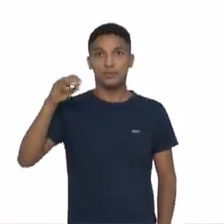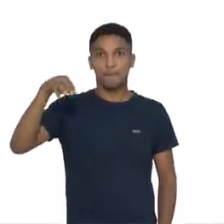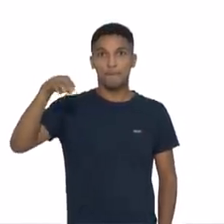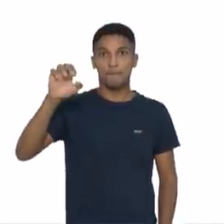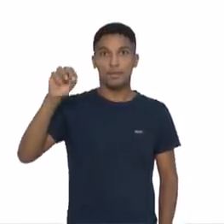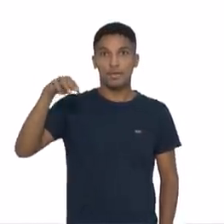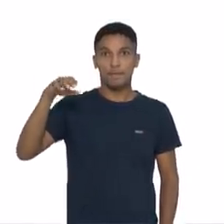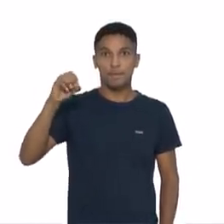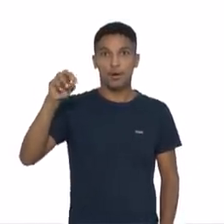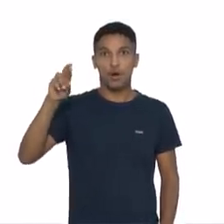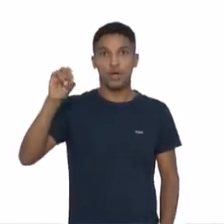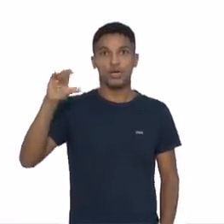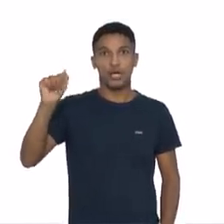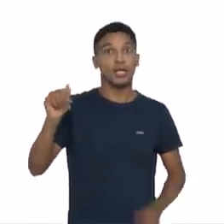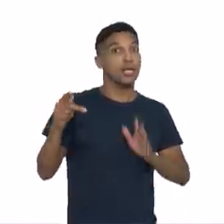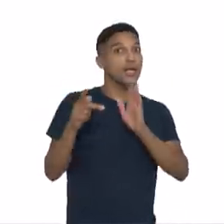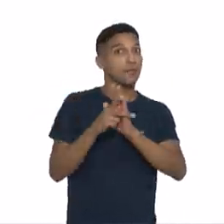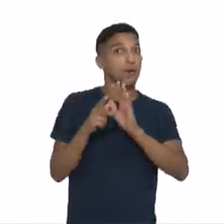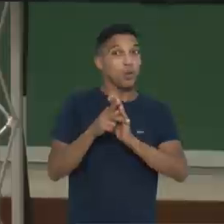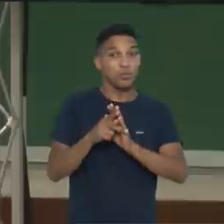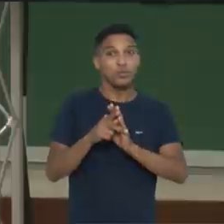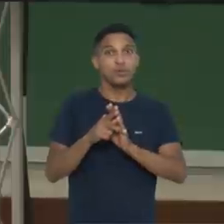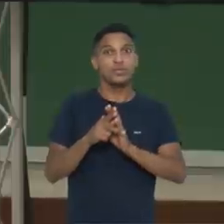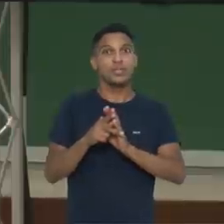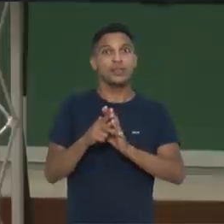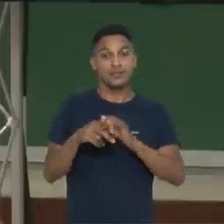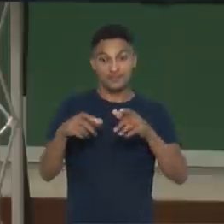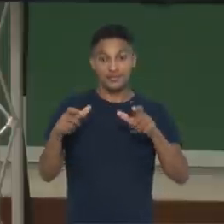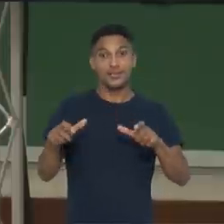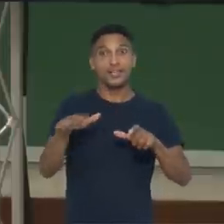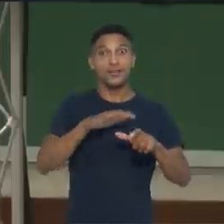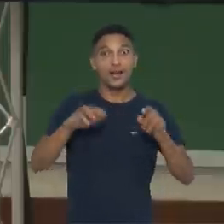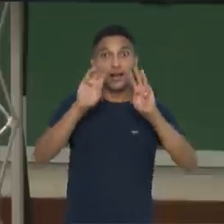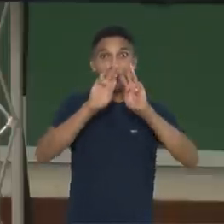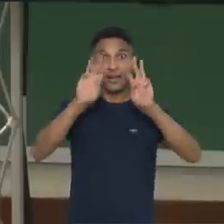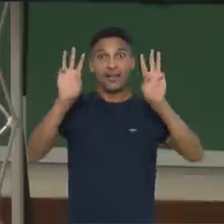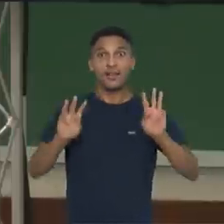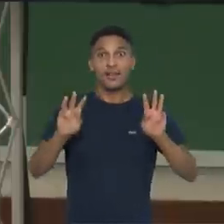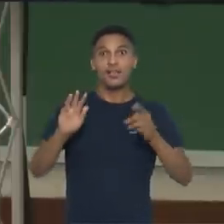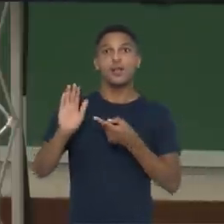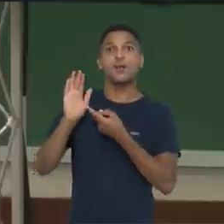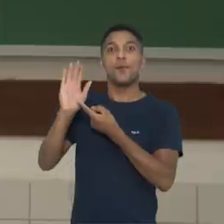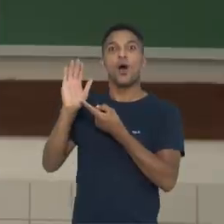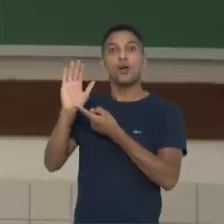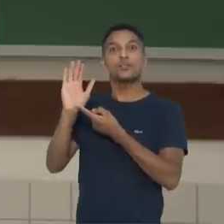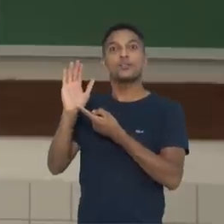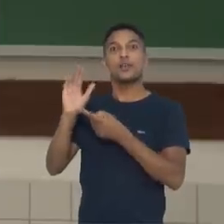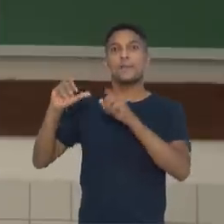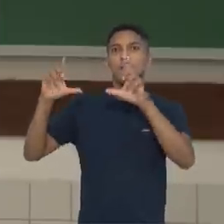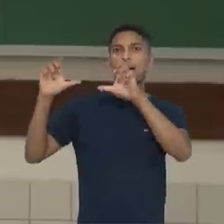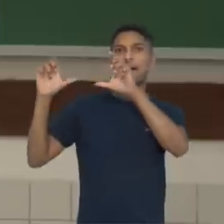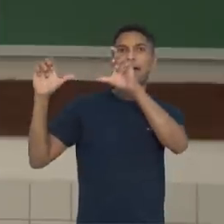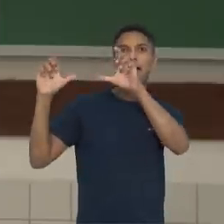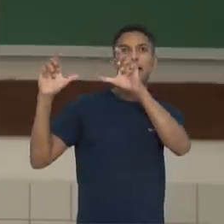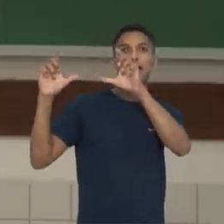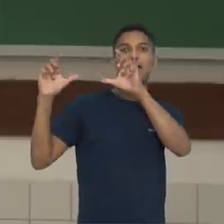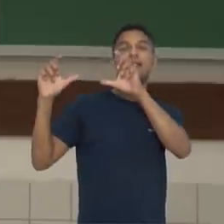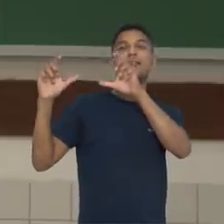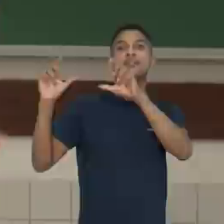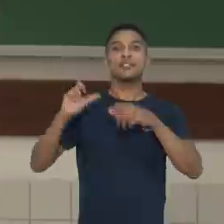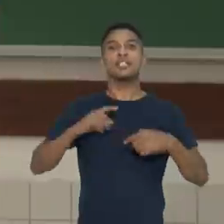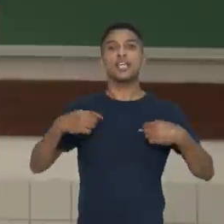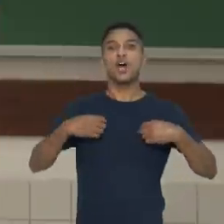no nosso país. Então, é um espaço que guarda a memória do nosso circo, né? Então, vai ter